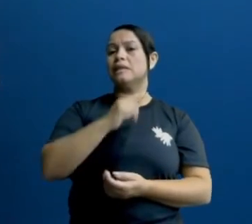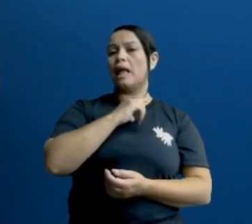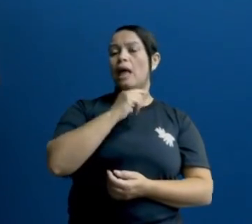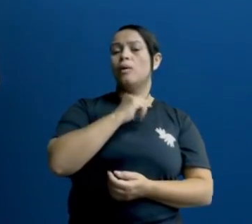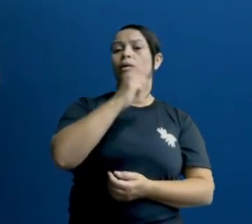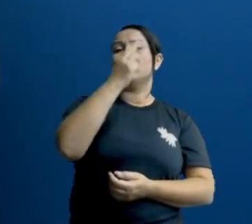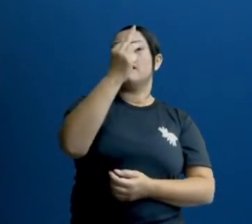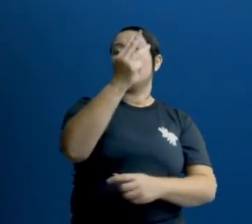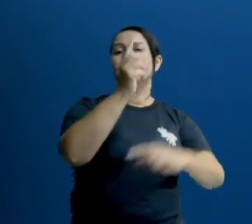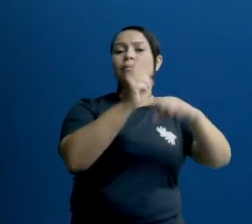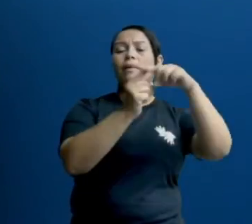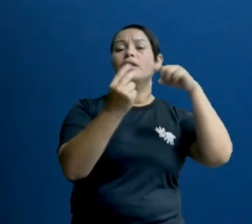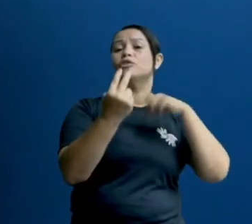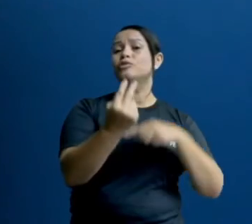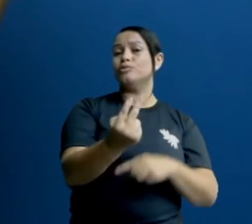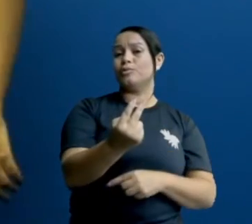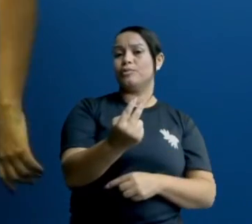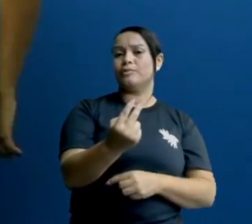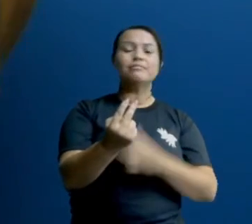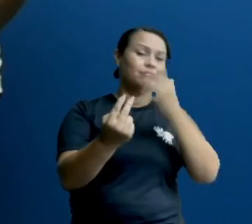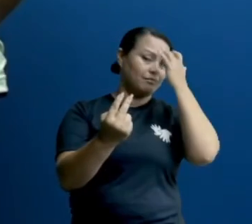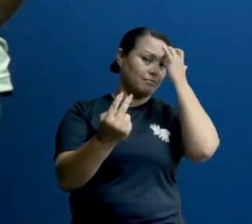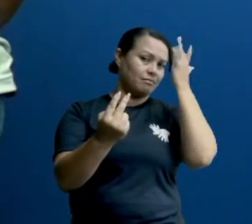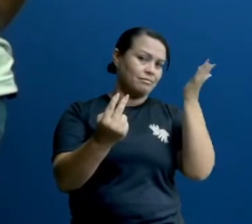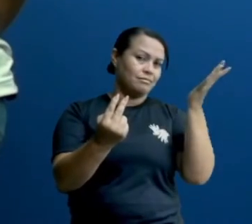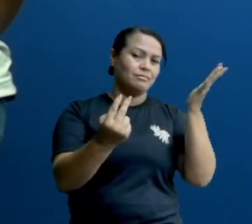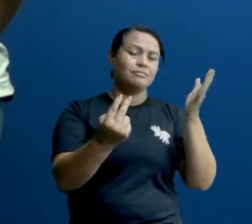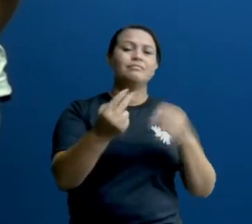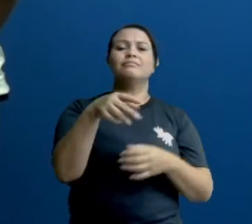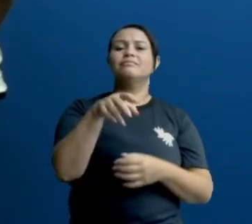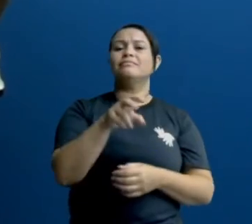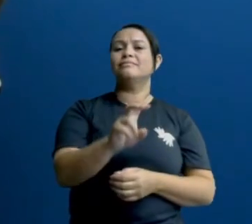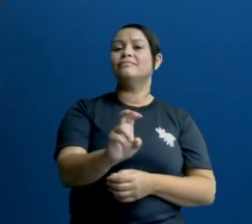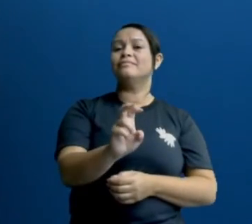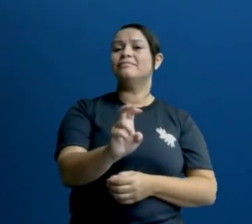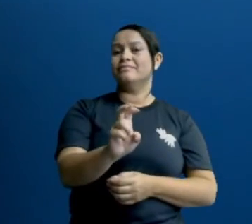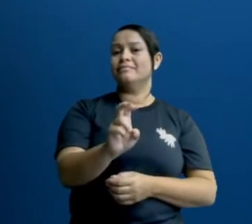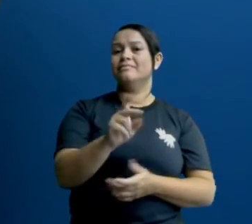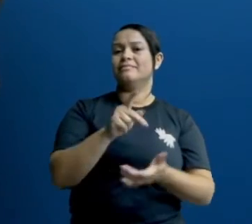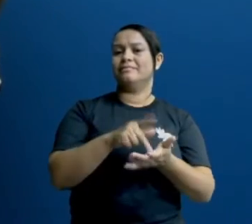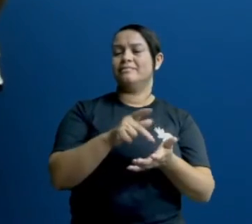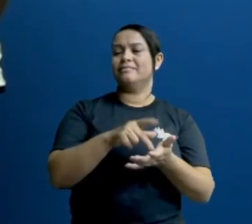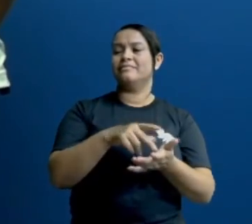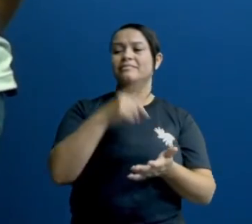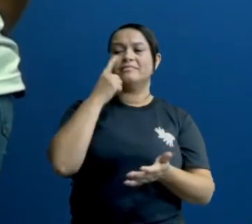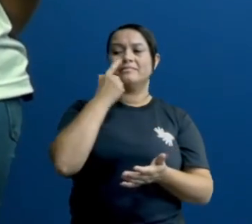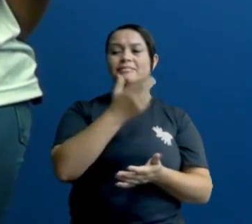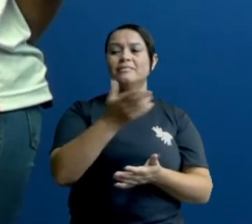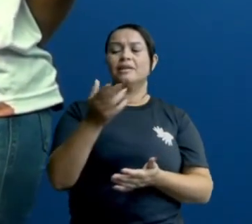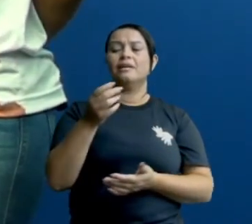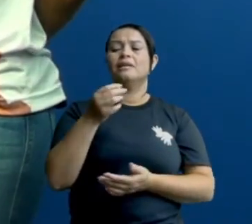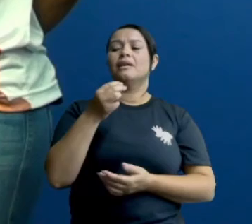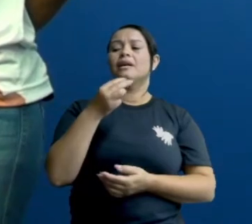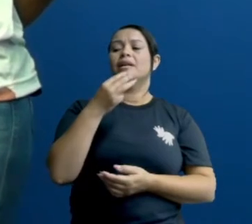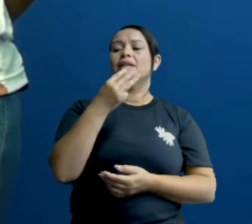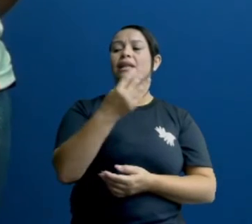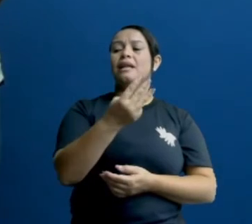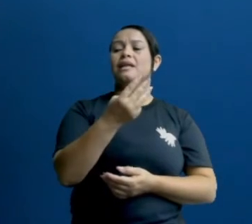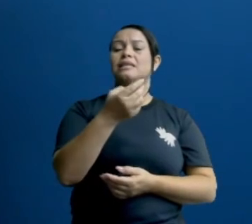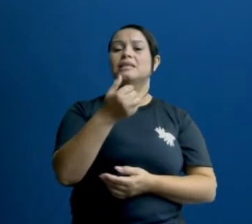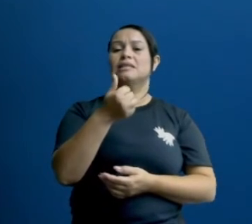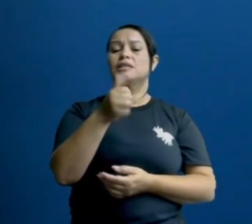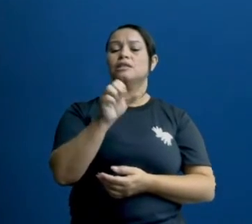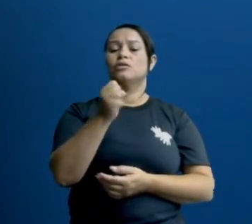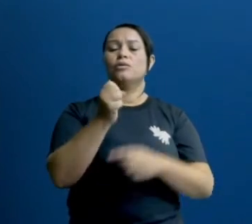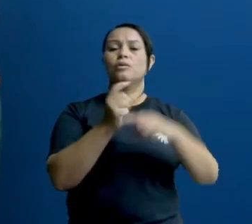E 3 mais 2. Essa tá fácil. 5, não é isso? Então, ó,